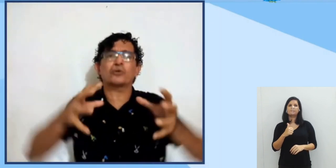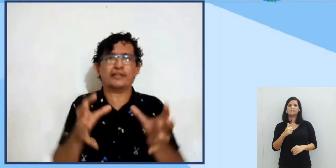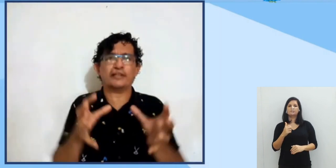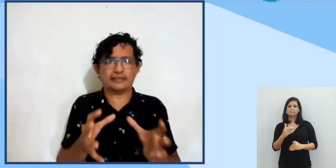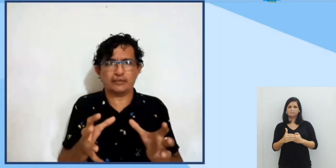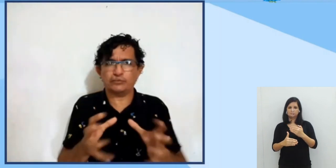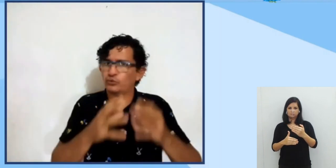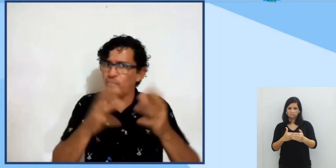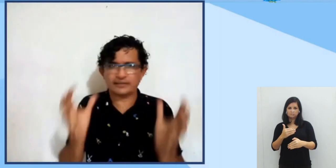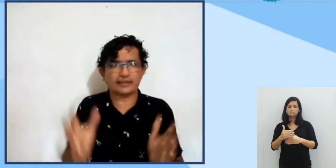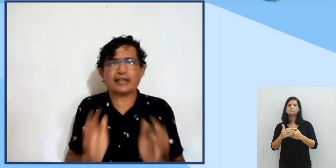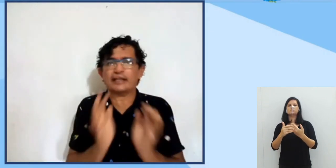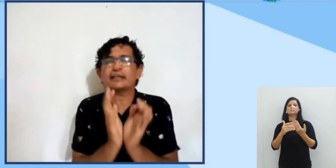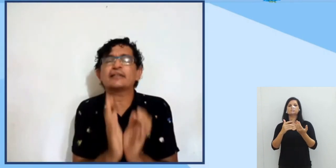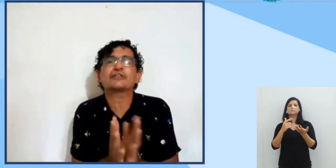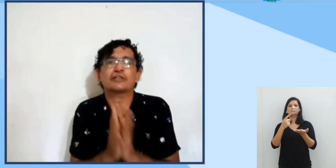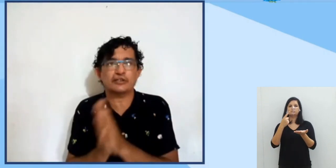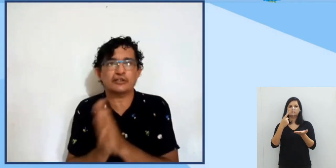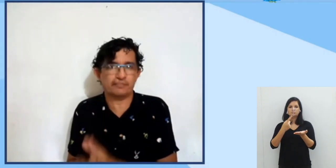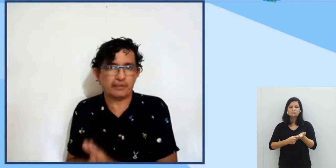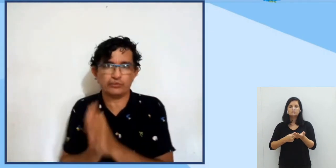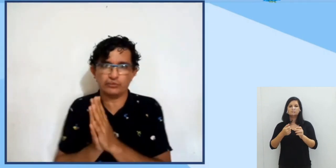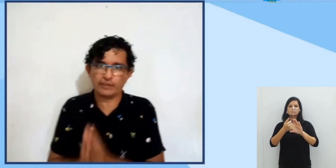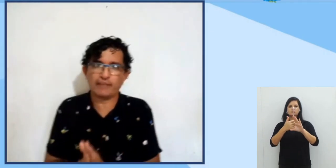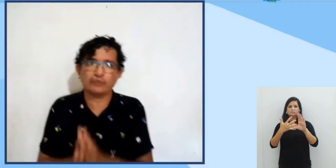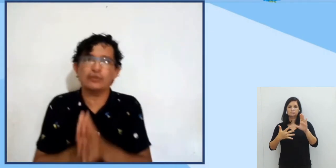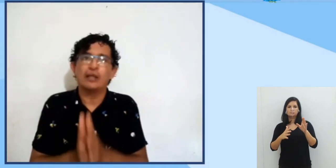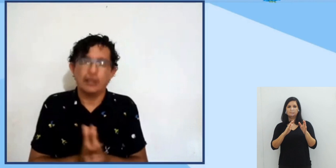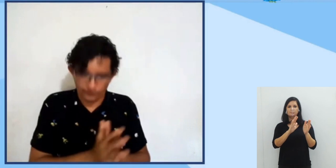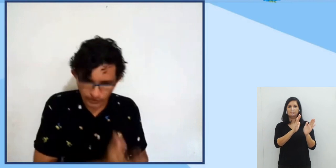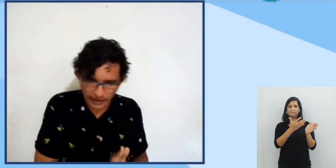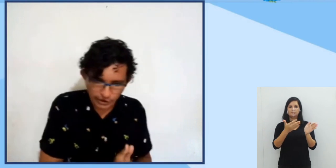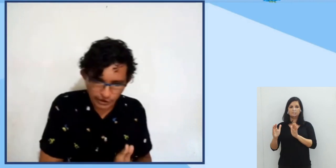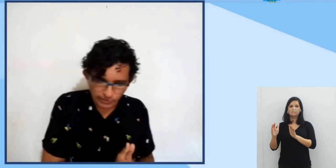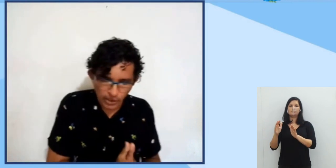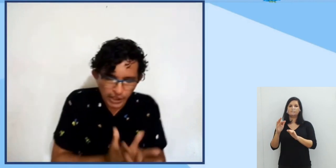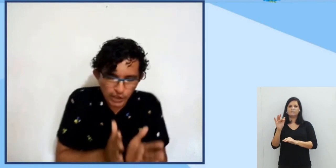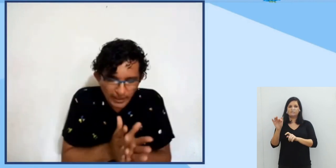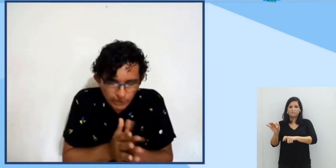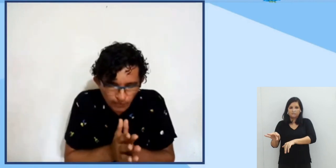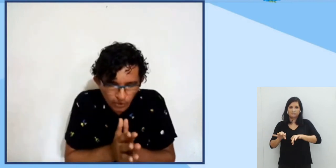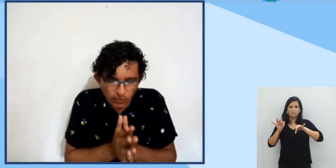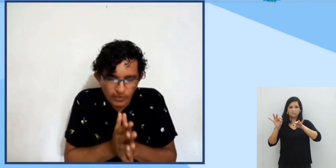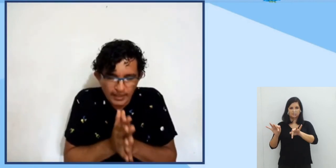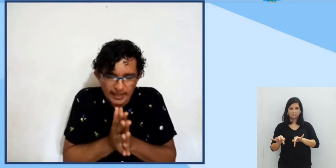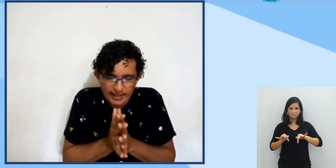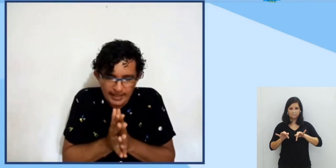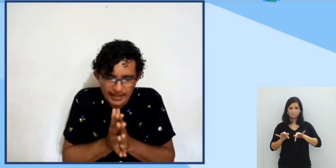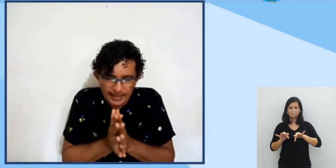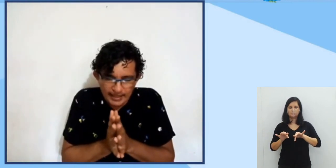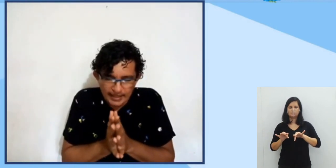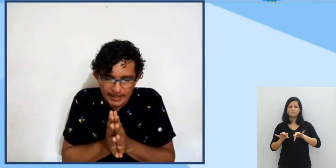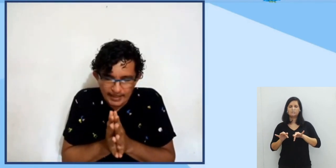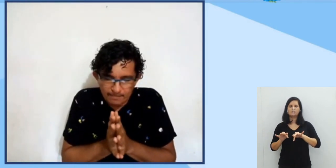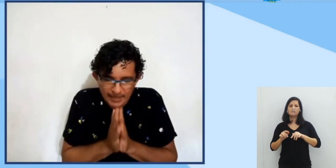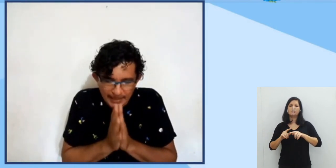a consolidação de todas as características desse período chamado feudalismo. E quais foram